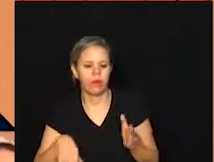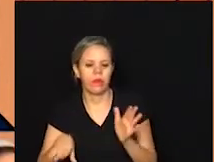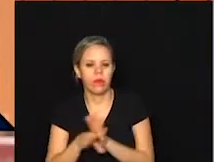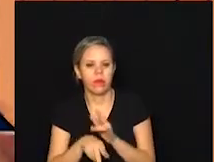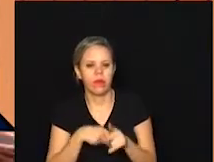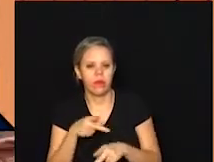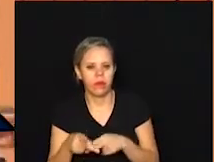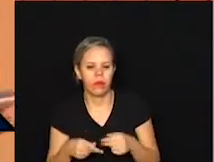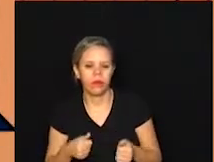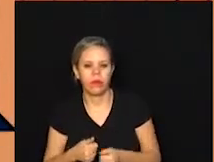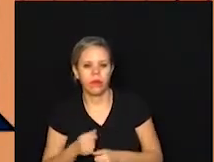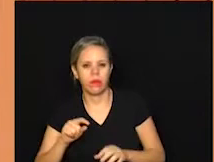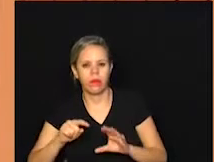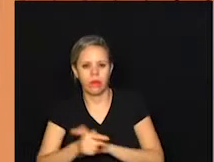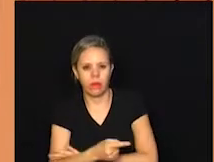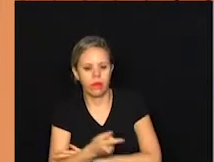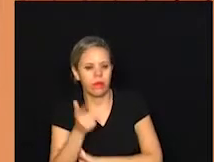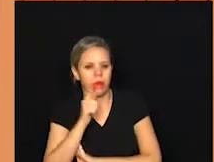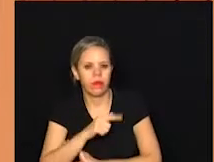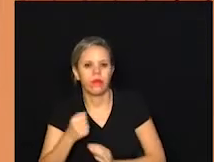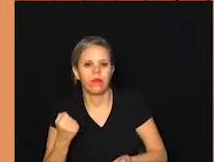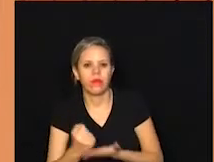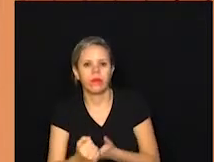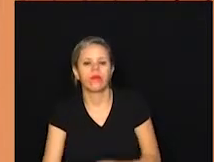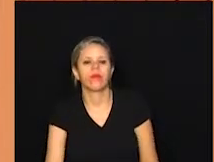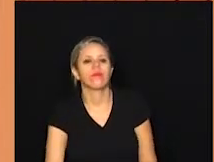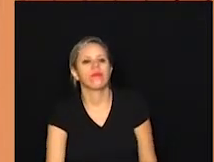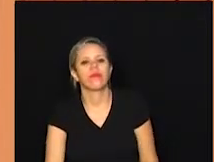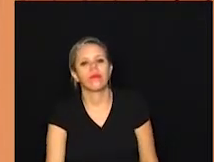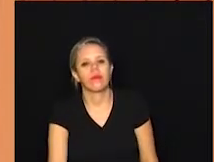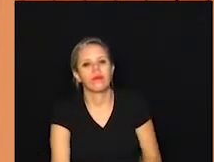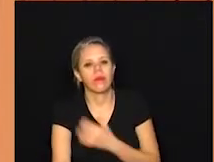um pouquinho mais longe.